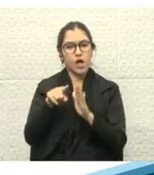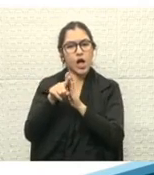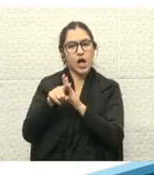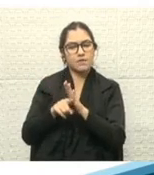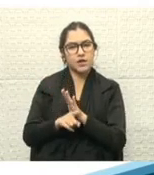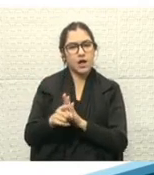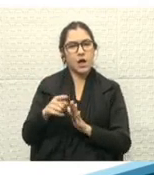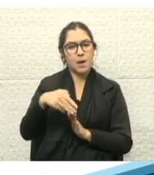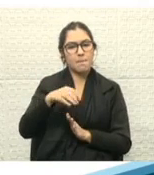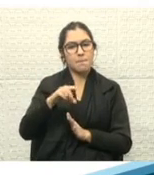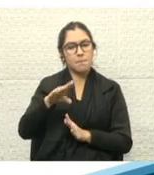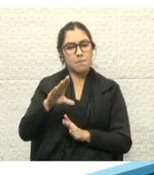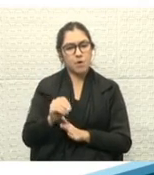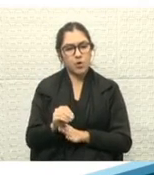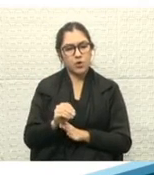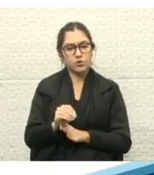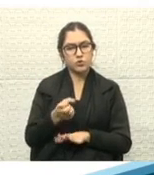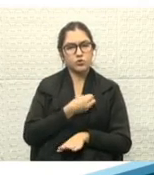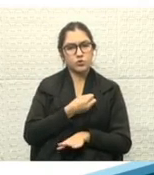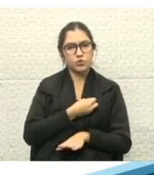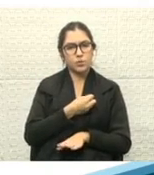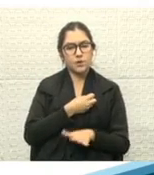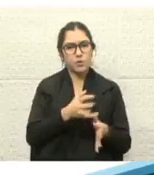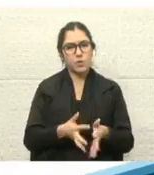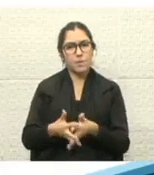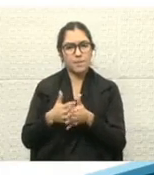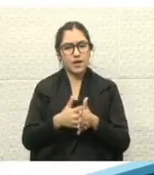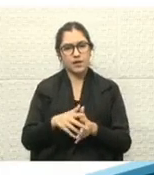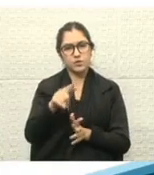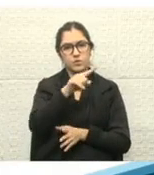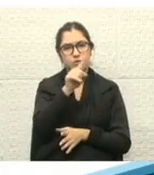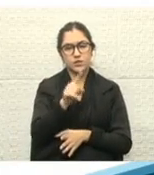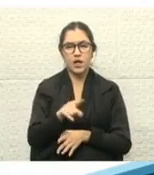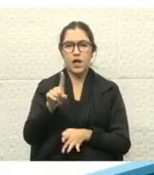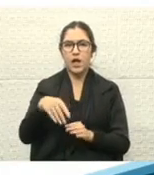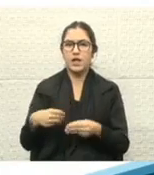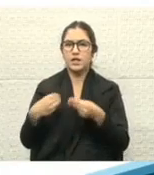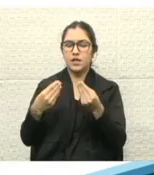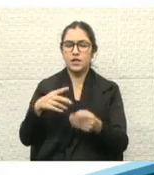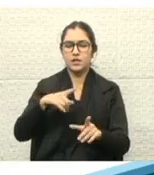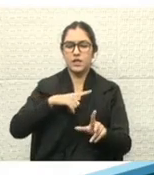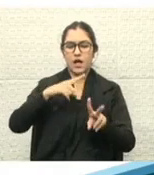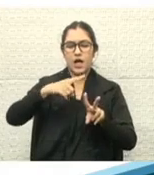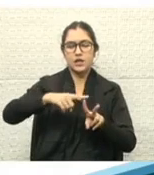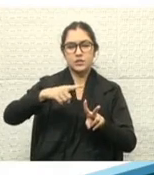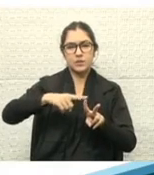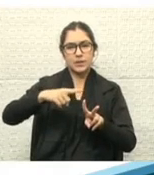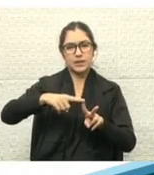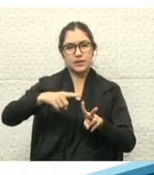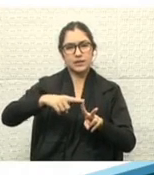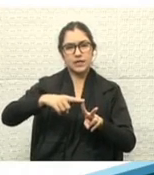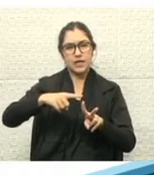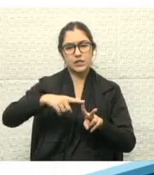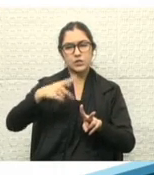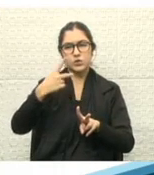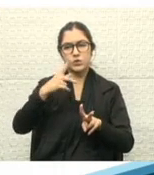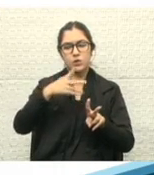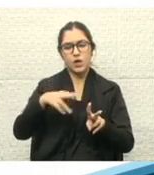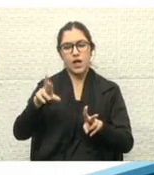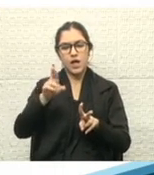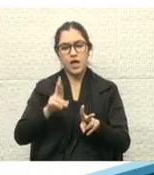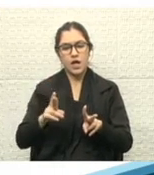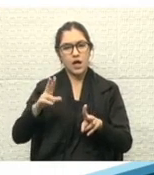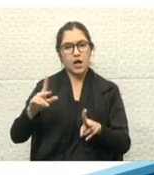avaliar que o módulo de um número complexo z é dado pela raiz quadrada da sua parte real